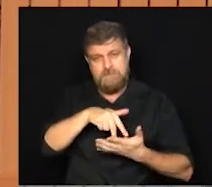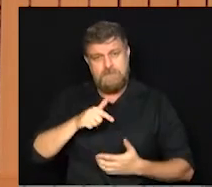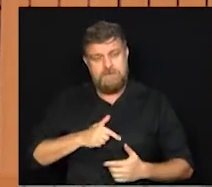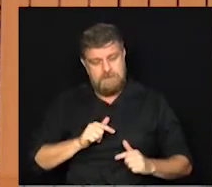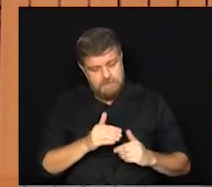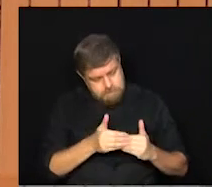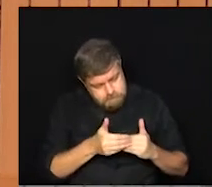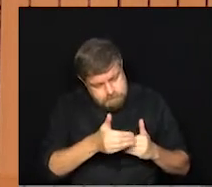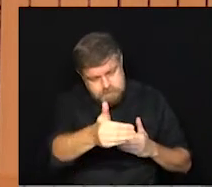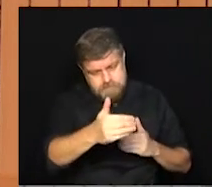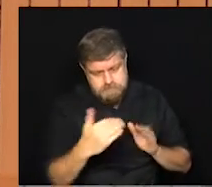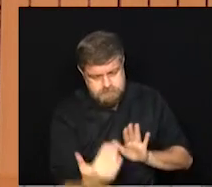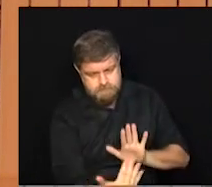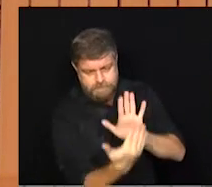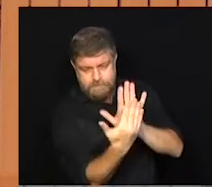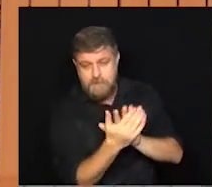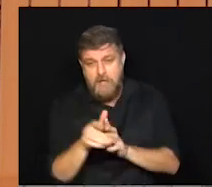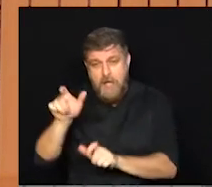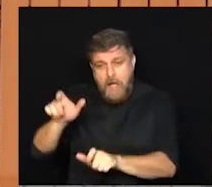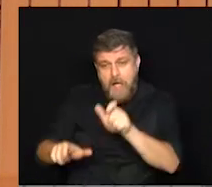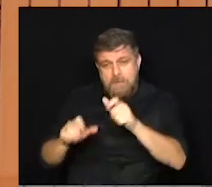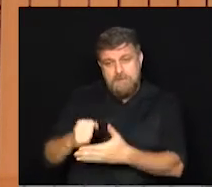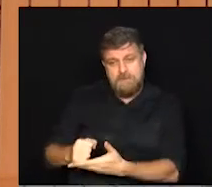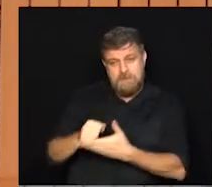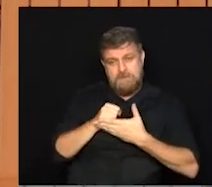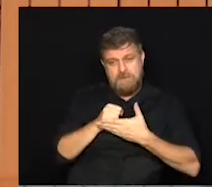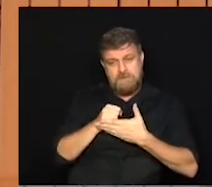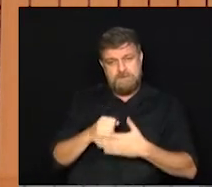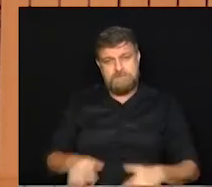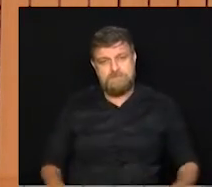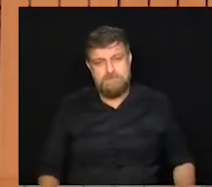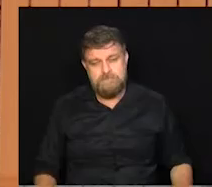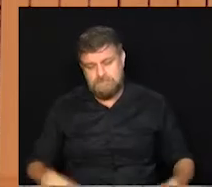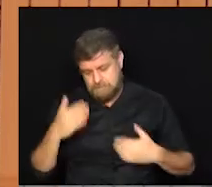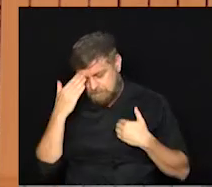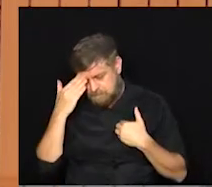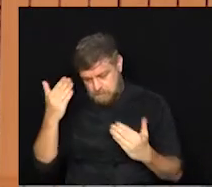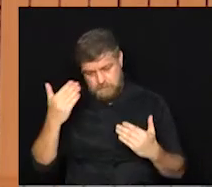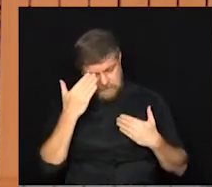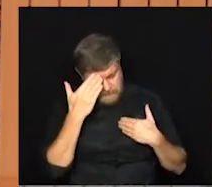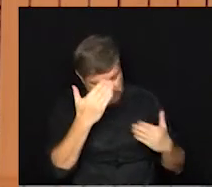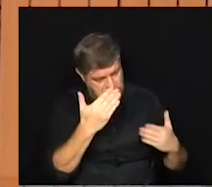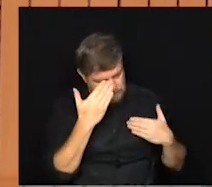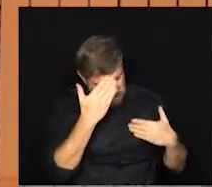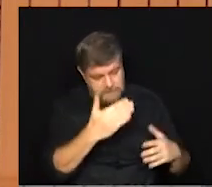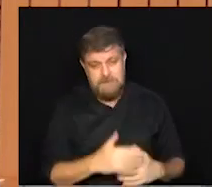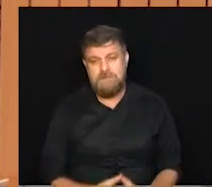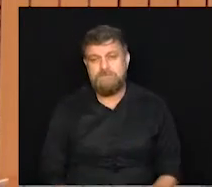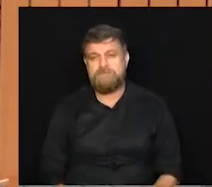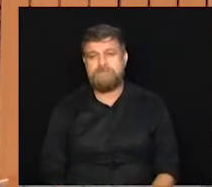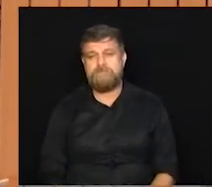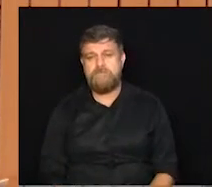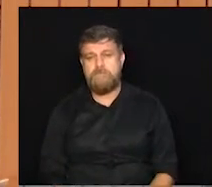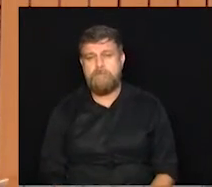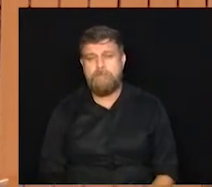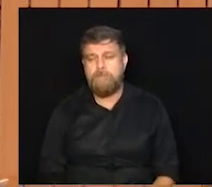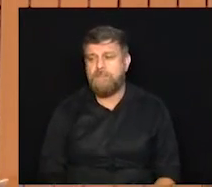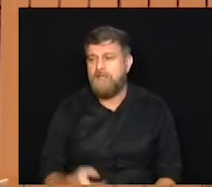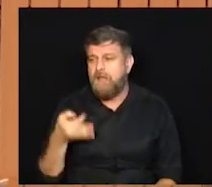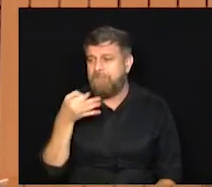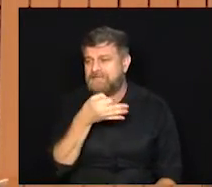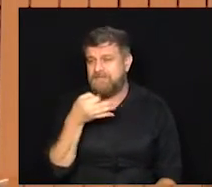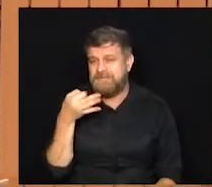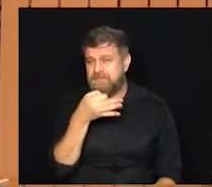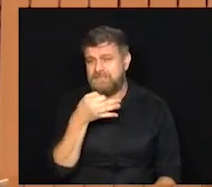pela frente, as pessoas aí que estão dando apoio para nós, tá? Muito obrigado, Léo. Mais alguém gostaria de falar?